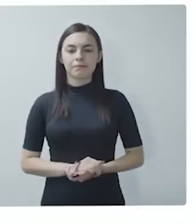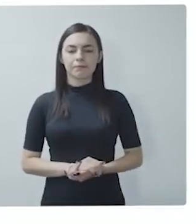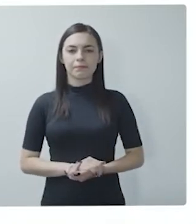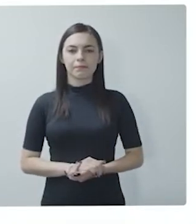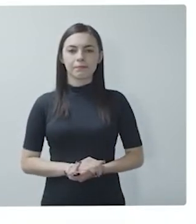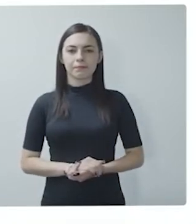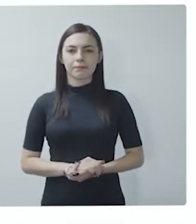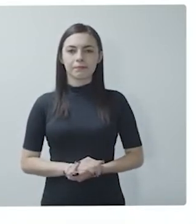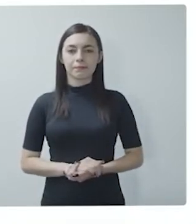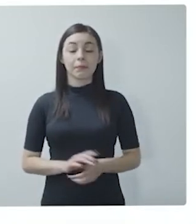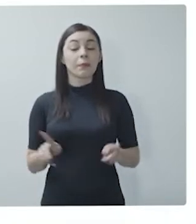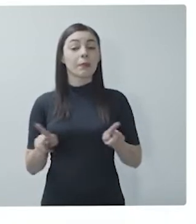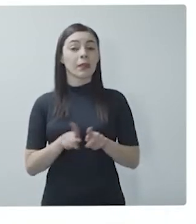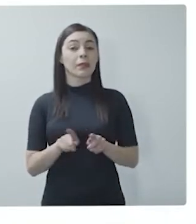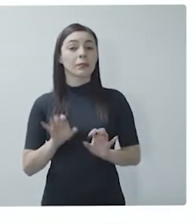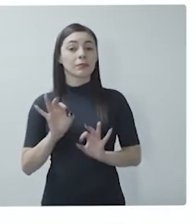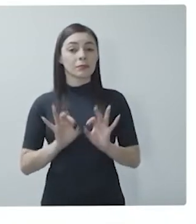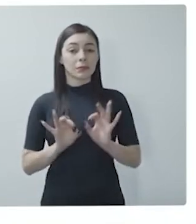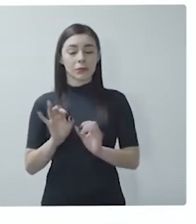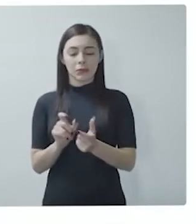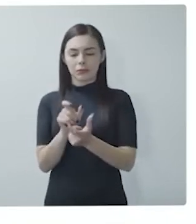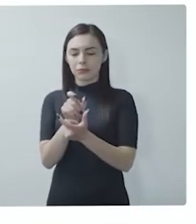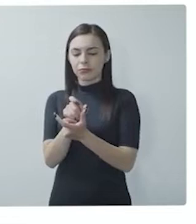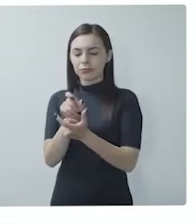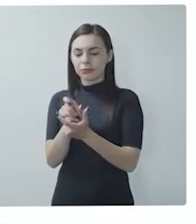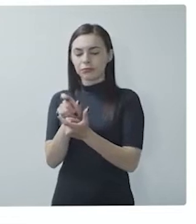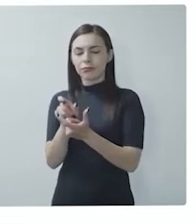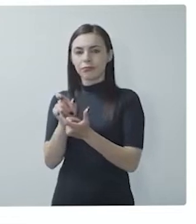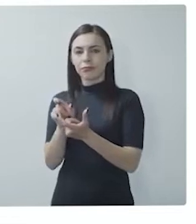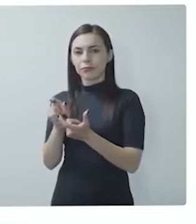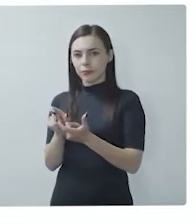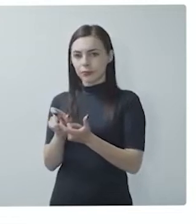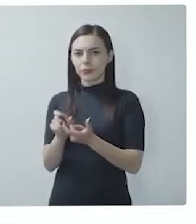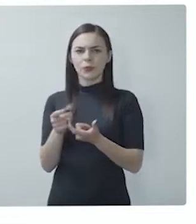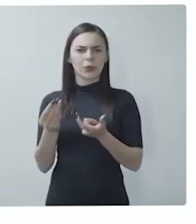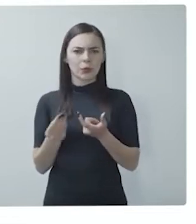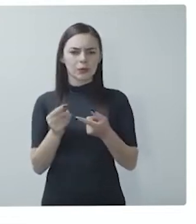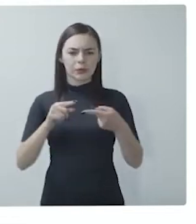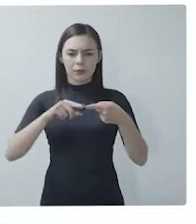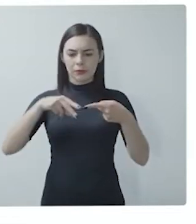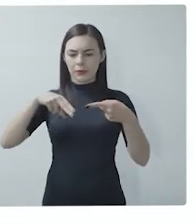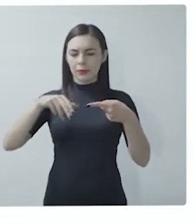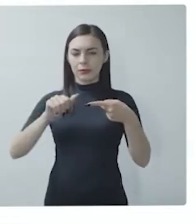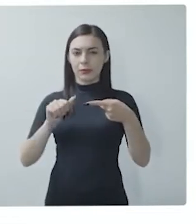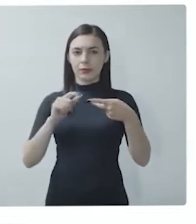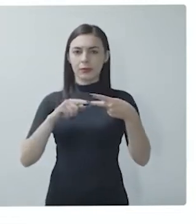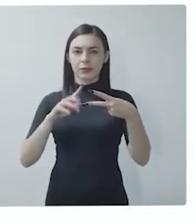também separamos em sílabas a palavra natação. Então ficou natação.